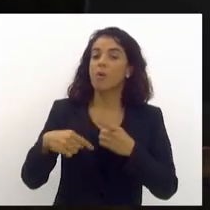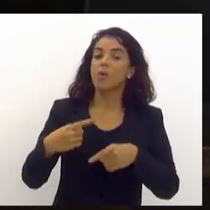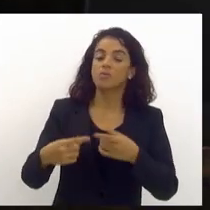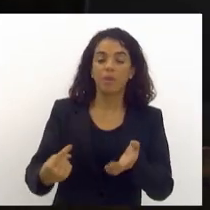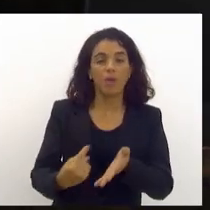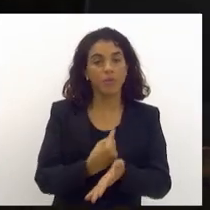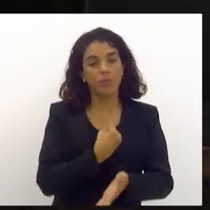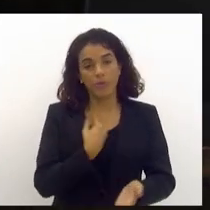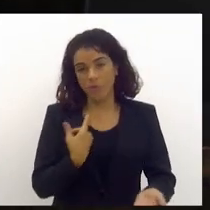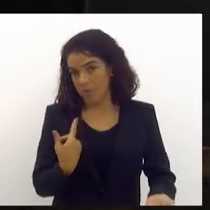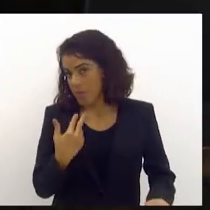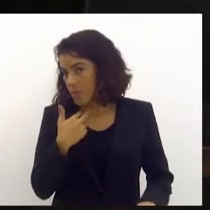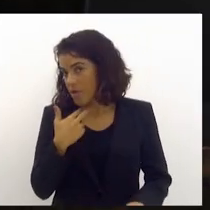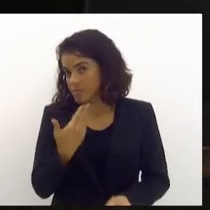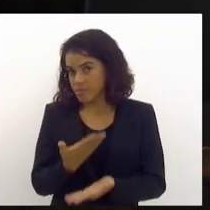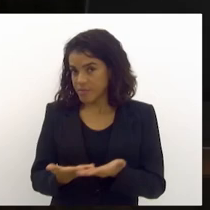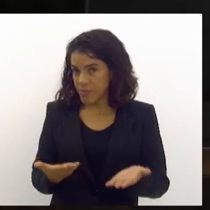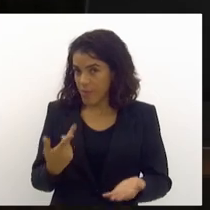posso perder teu voto.